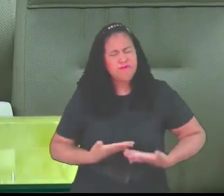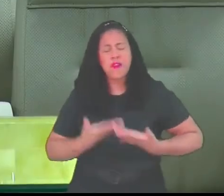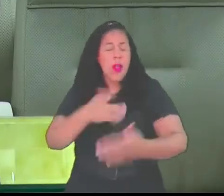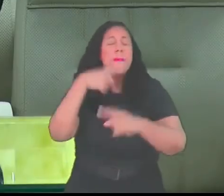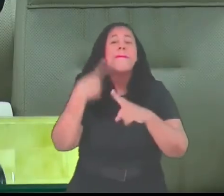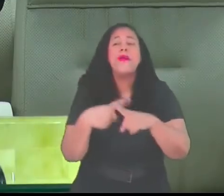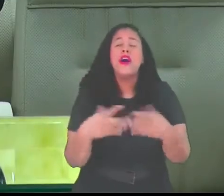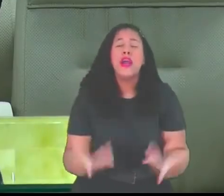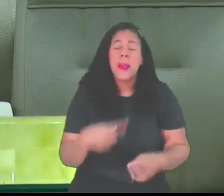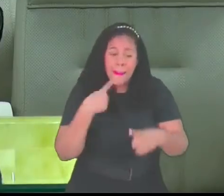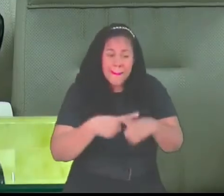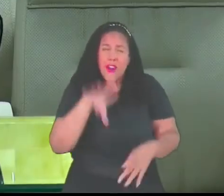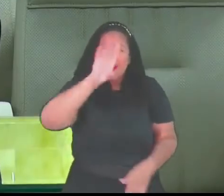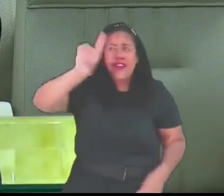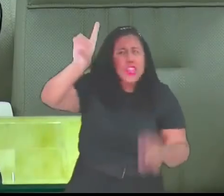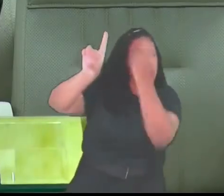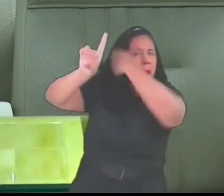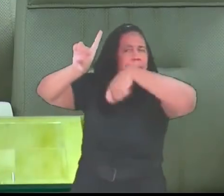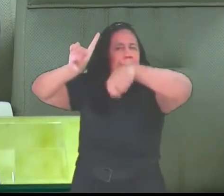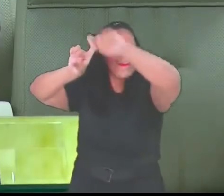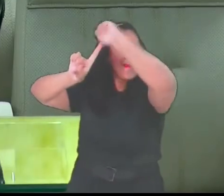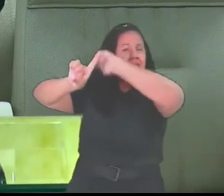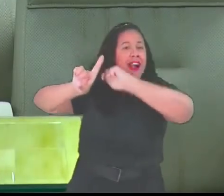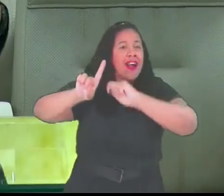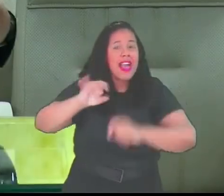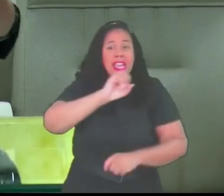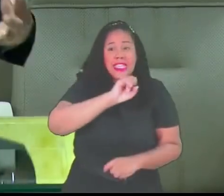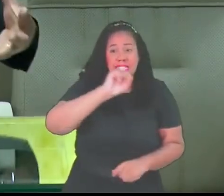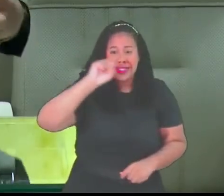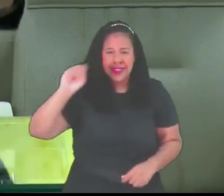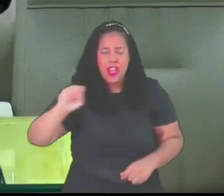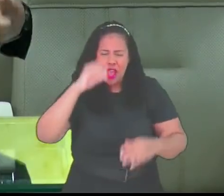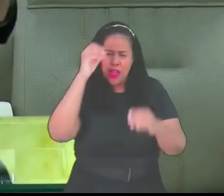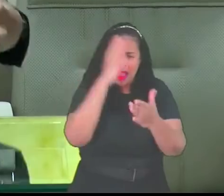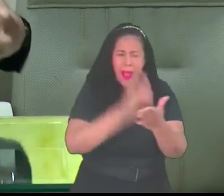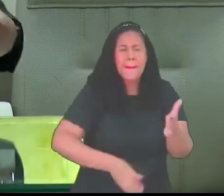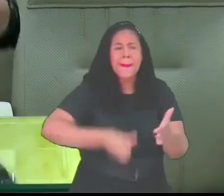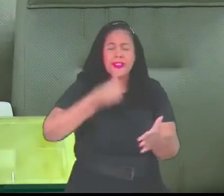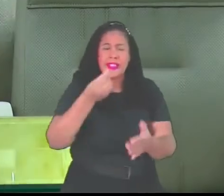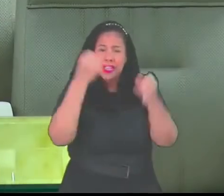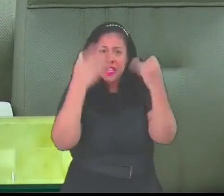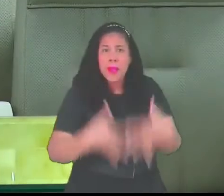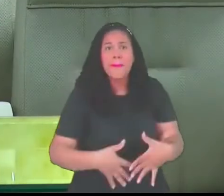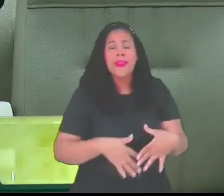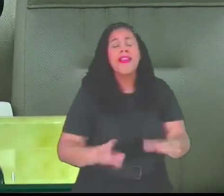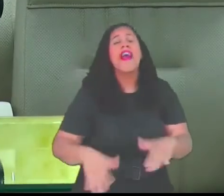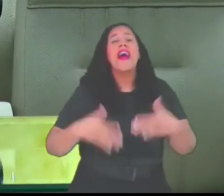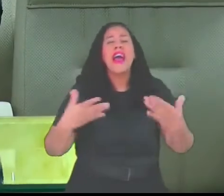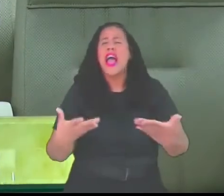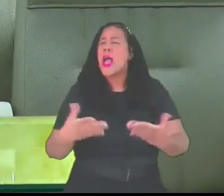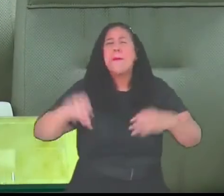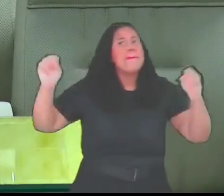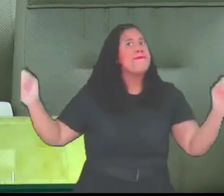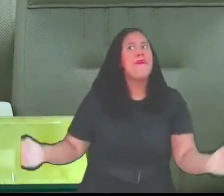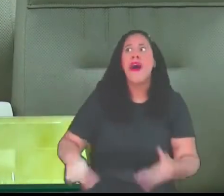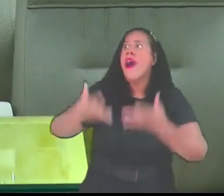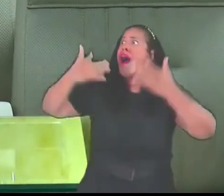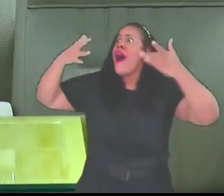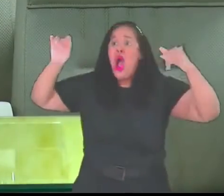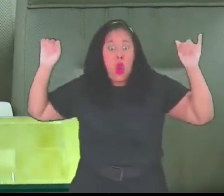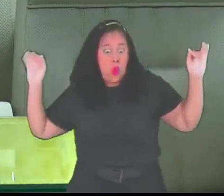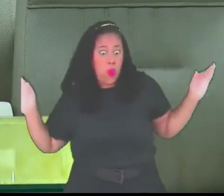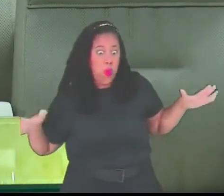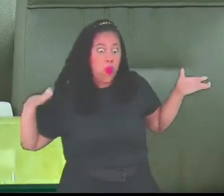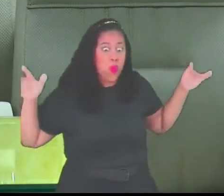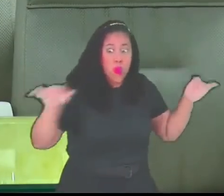quê? Porque Ele é santo. Isaías, no capítulo 6, quando teve a visão transcendental, os serafins voavam